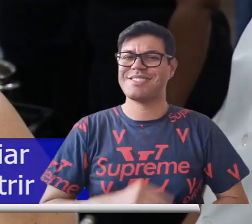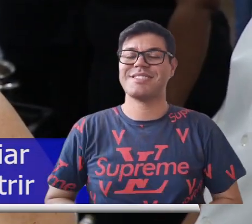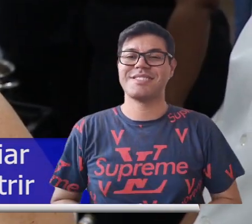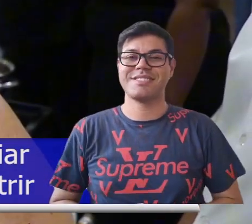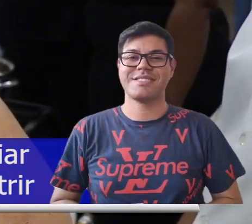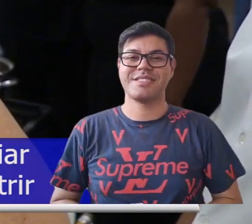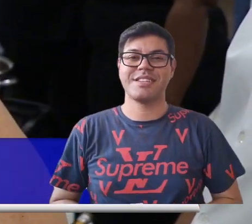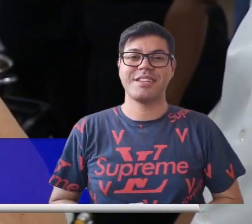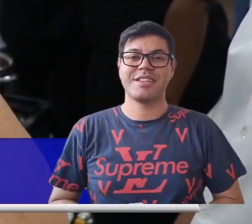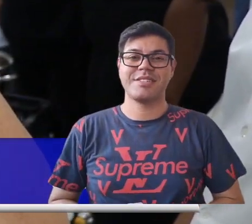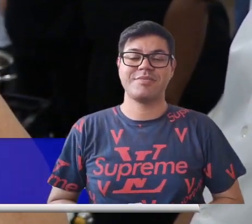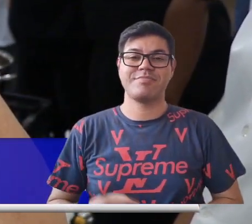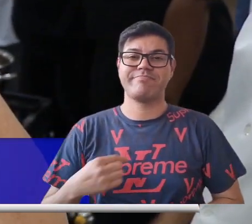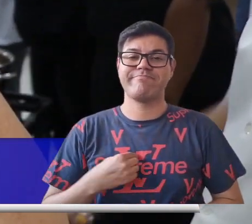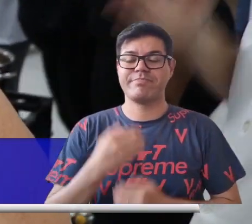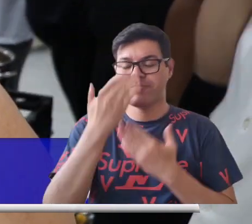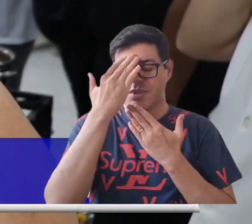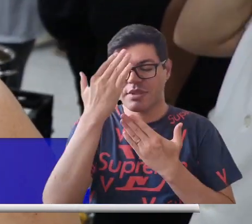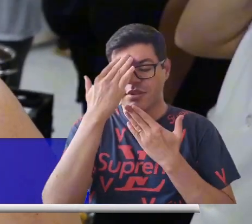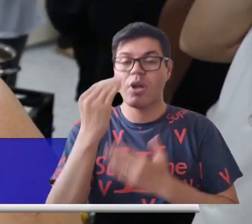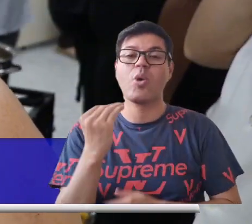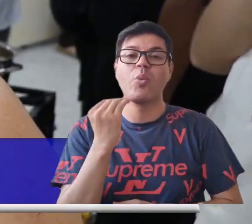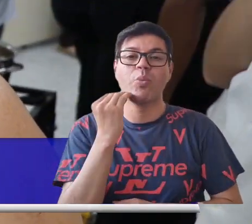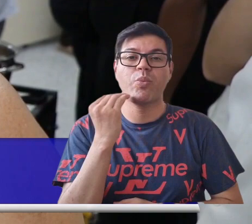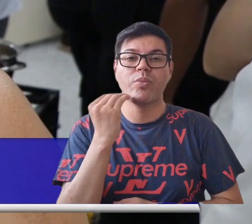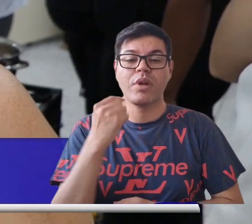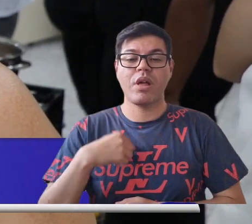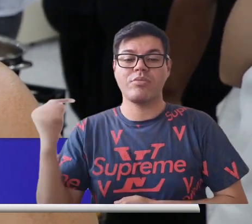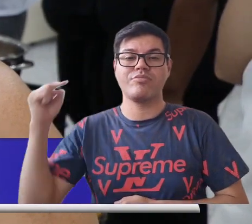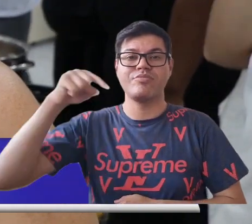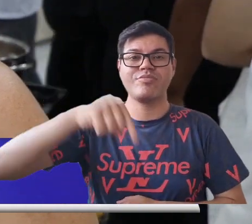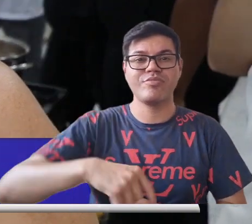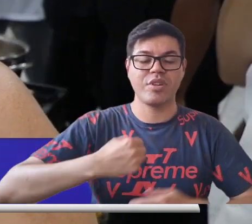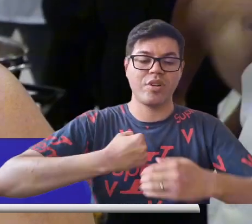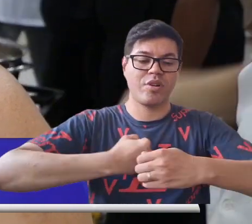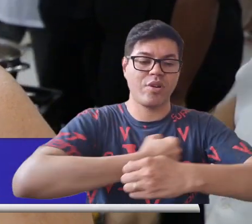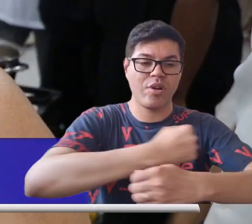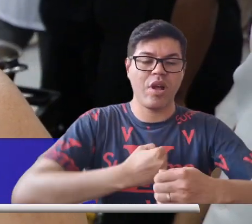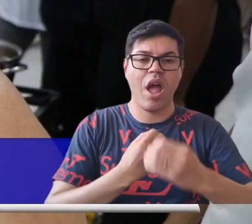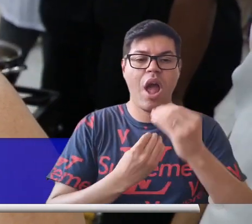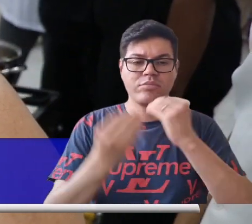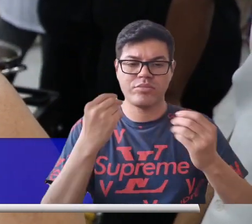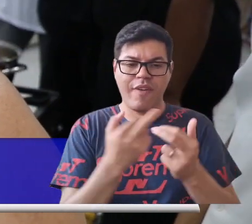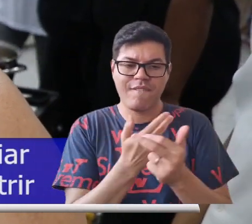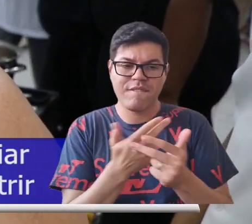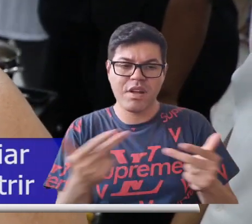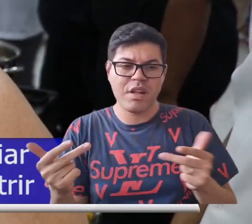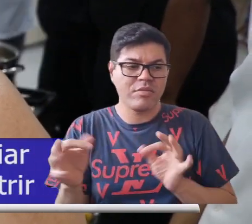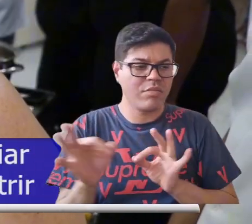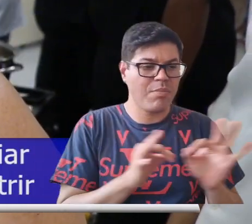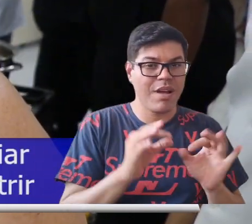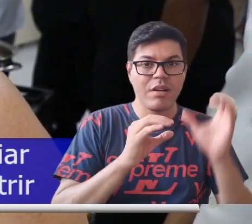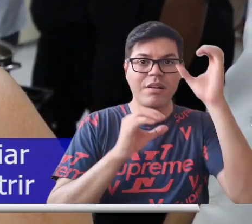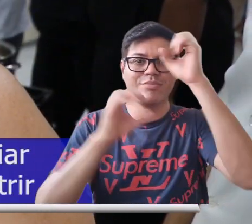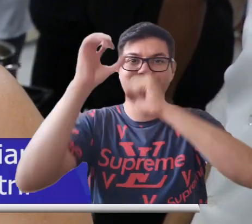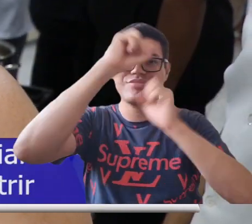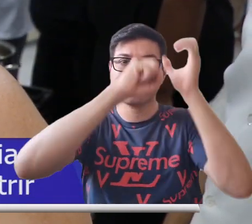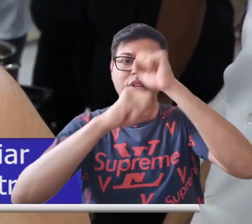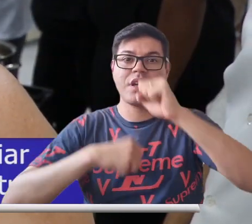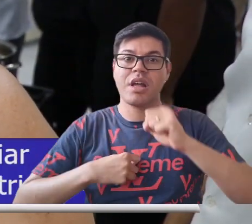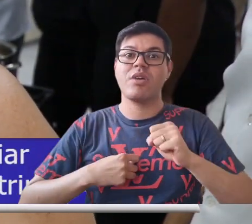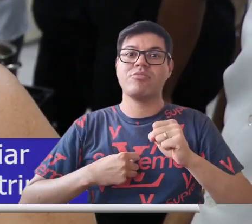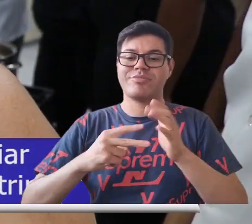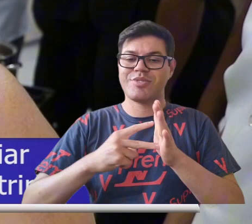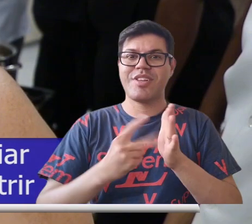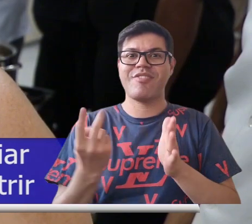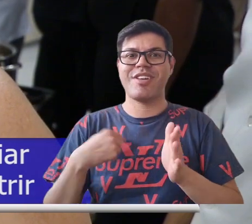E agora eu achei essa oportunidade, né, de estar aqui na cozinha mexendo com comidas, aprendendo um pouco mais. E é